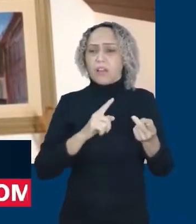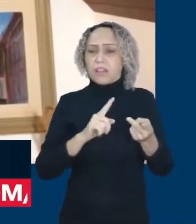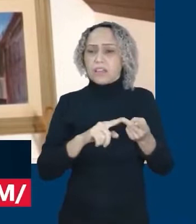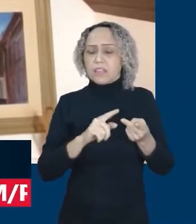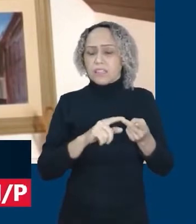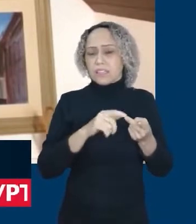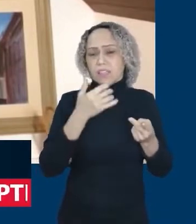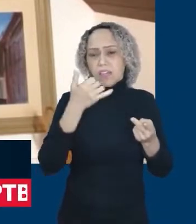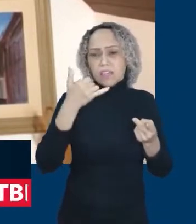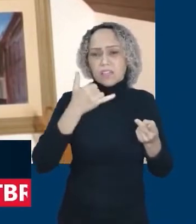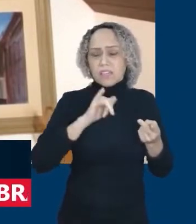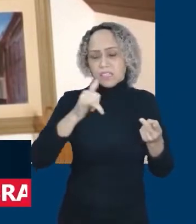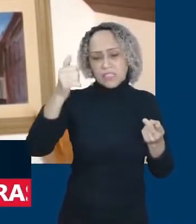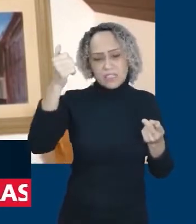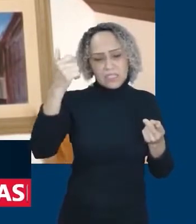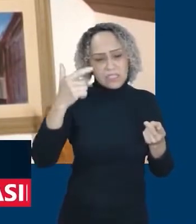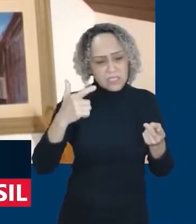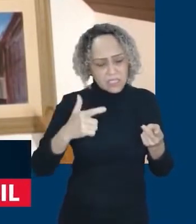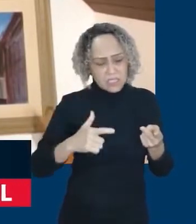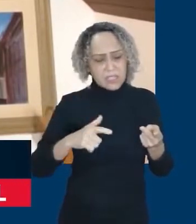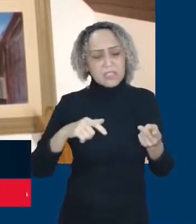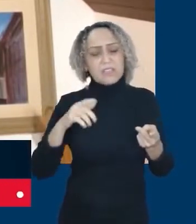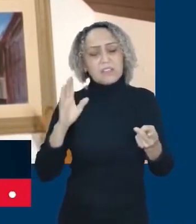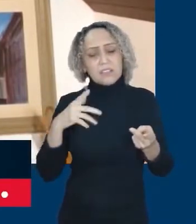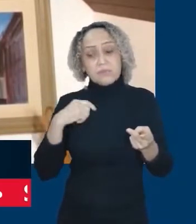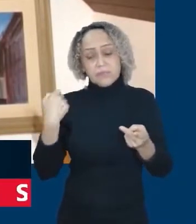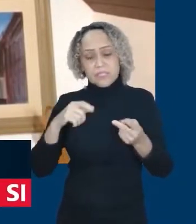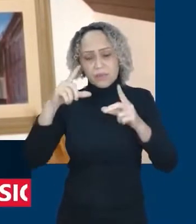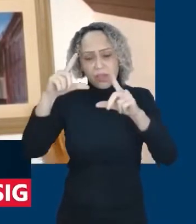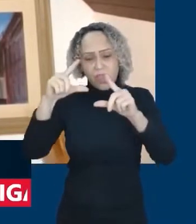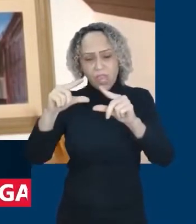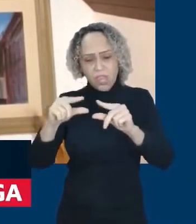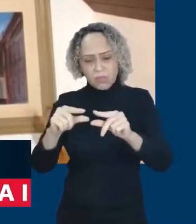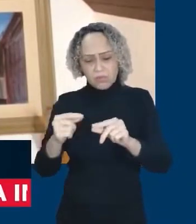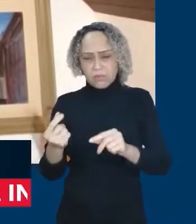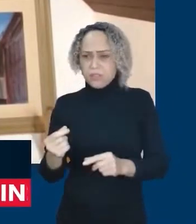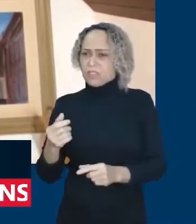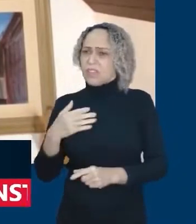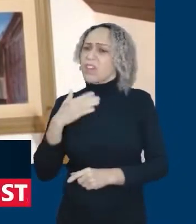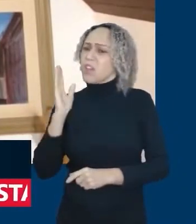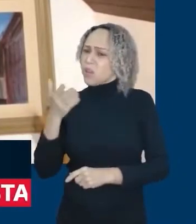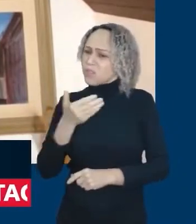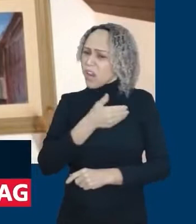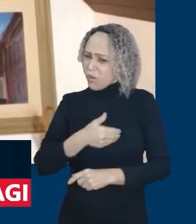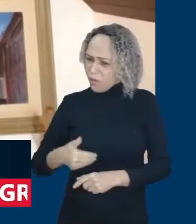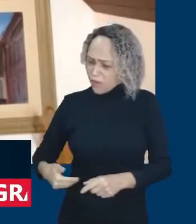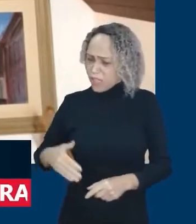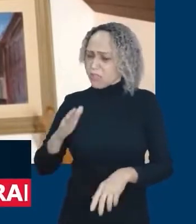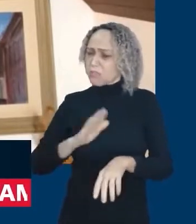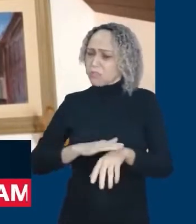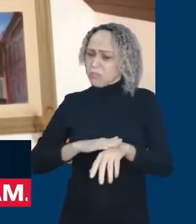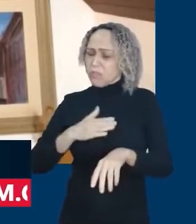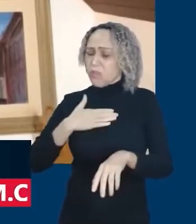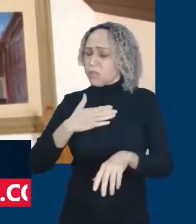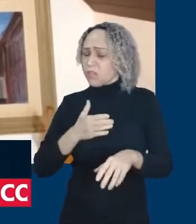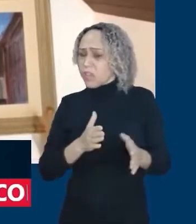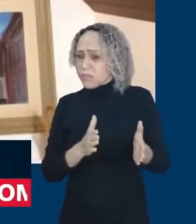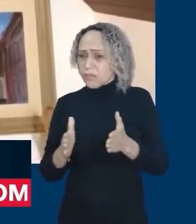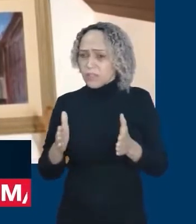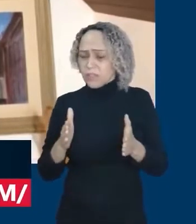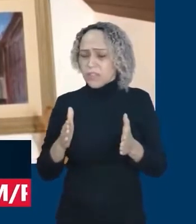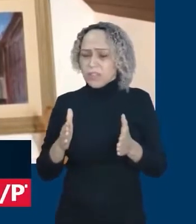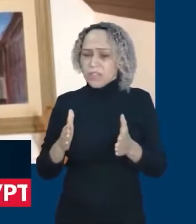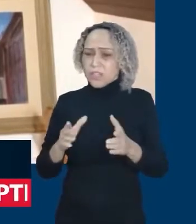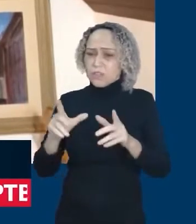já fui governador e fiz isso. Eu reduzi a energia do Paraná ao menor preço do Brasil e congelei esse